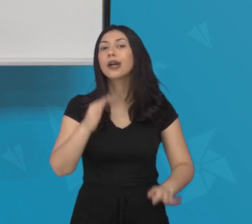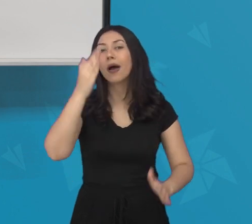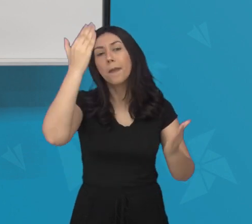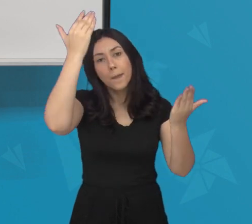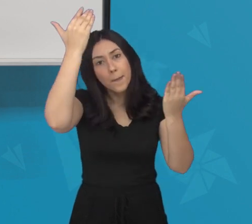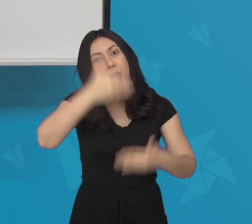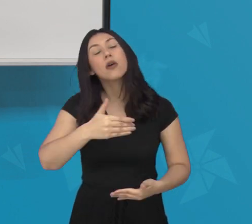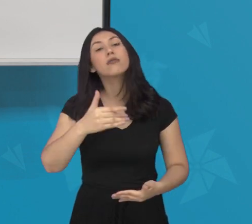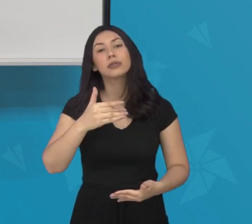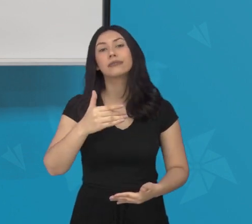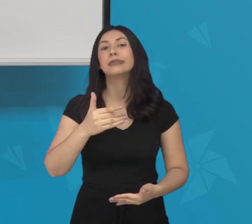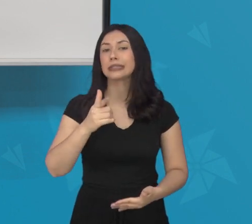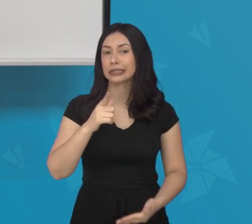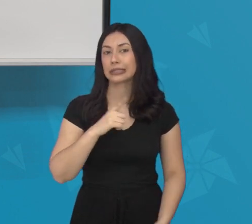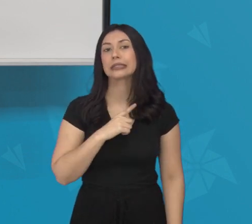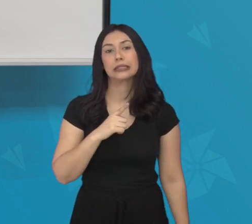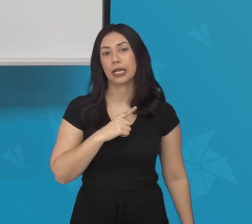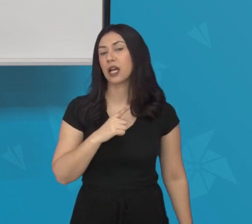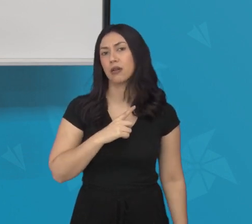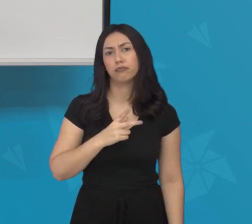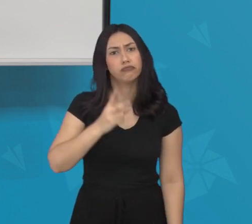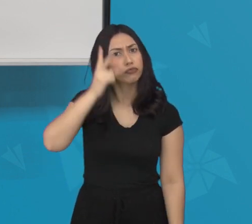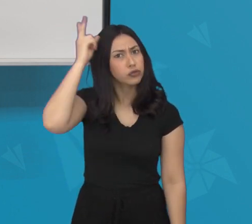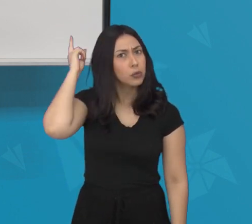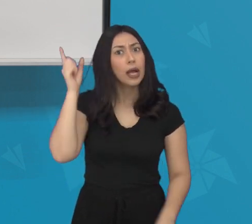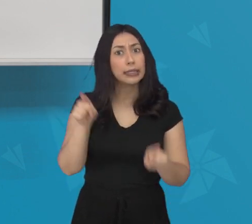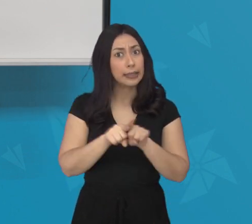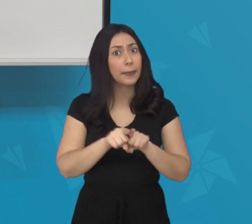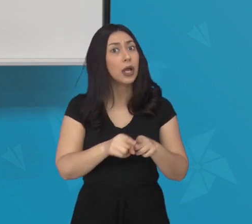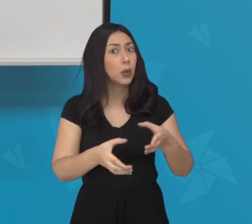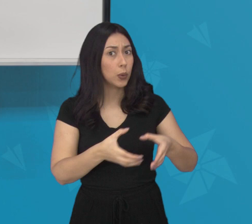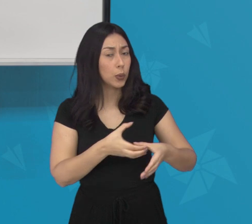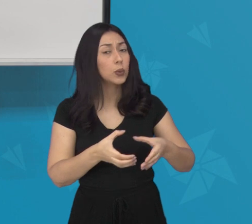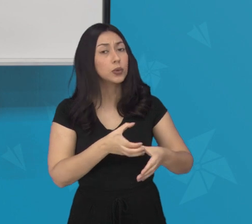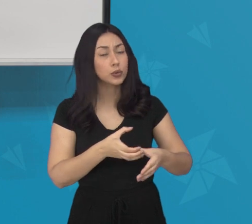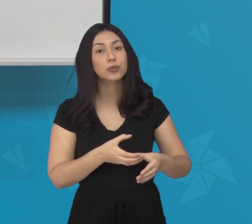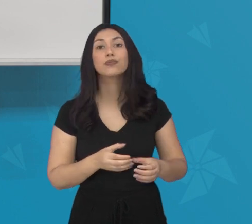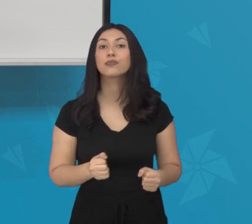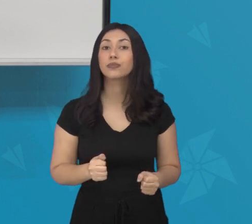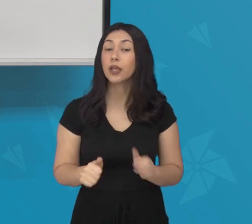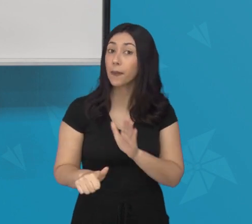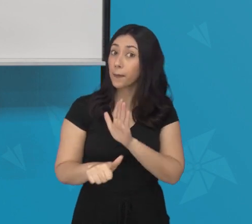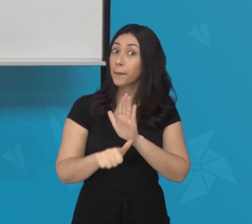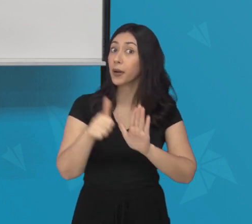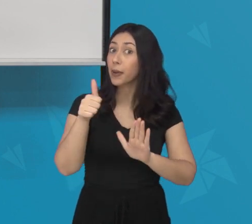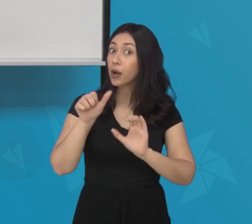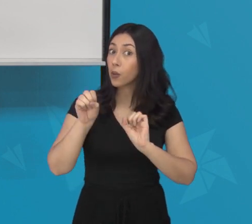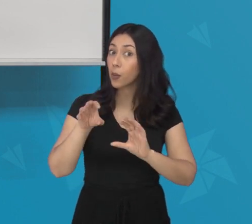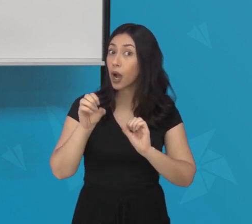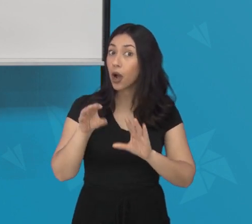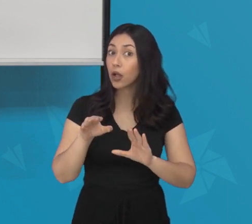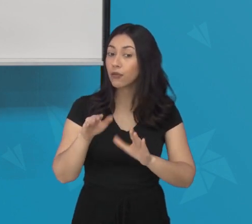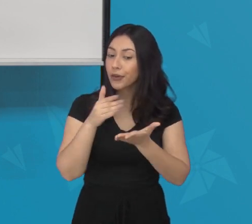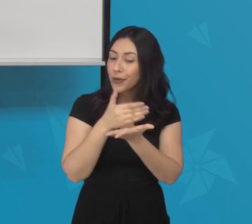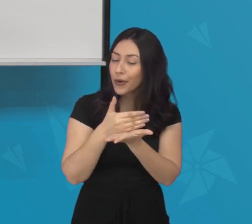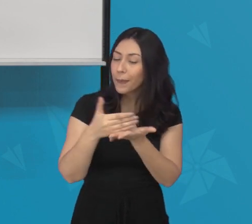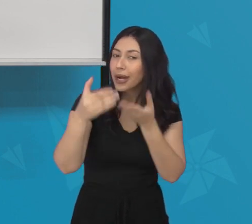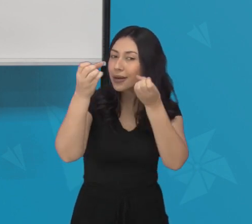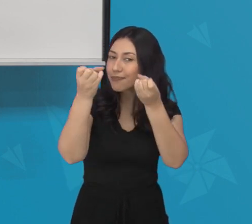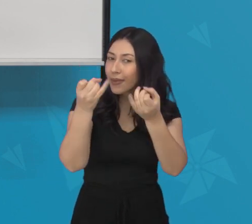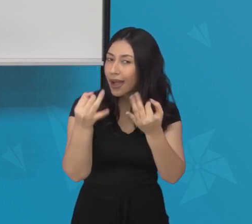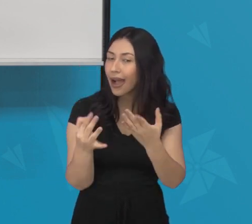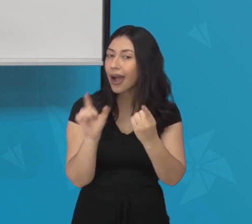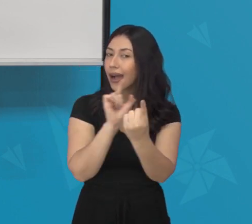ela qual for, a nível vestibular ou concurso público. Tá bom? Primeira aula é a introdução à dinâmica, nós vamos falar sobre